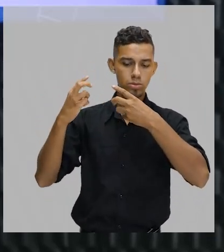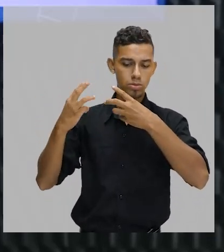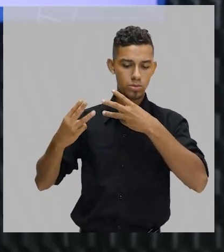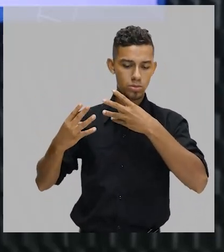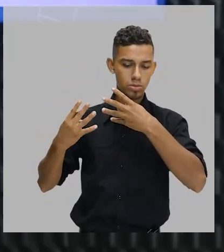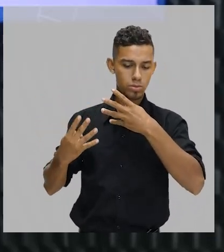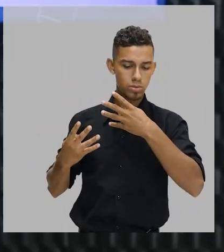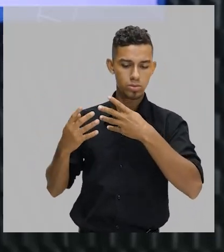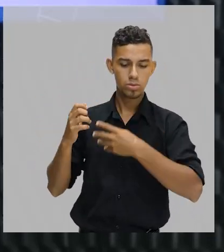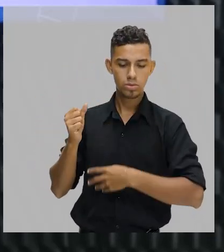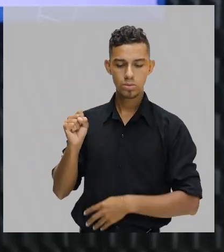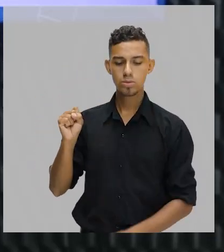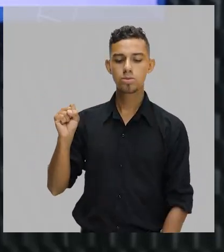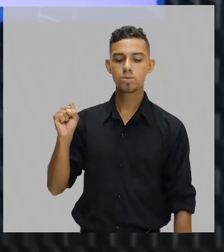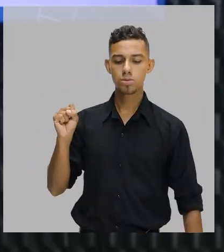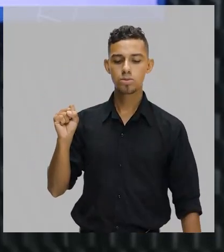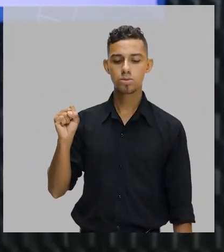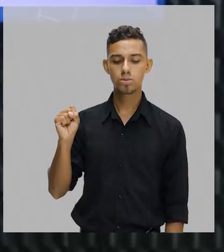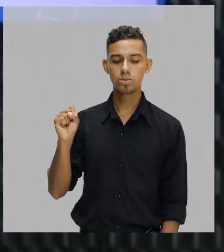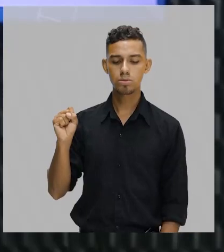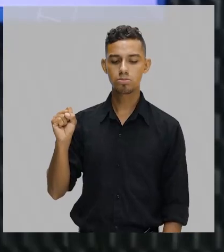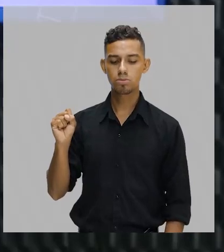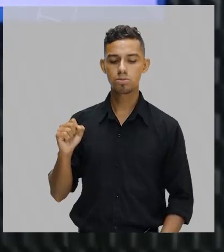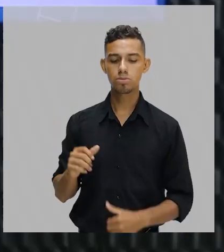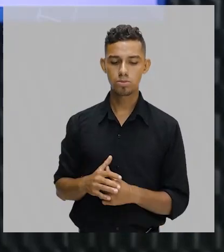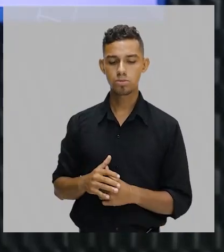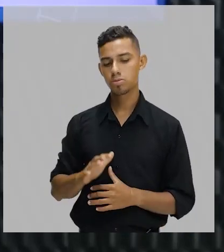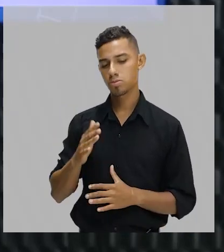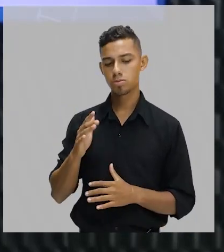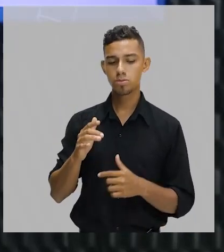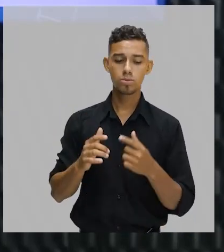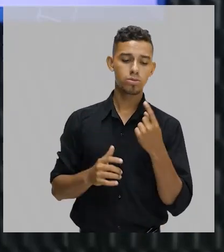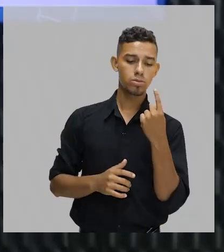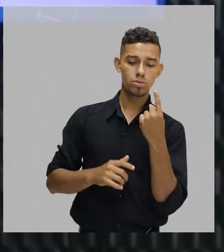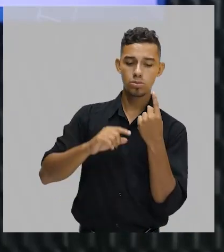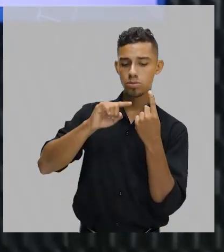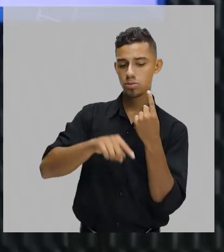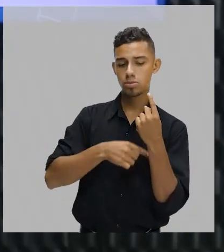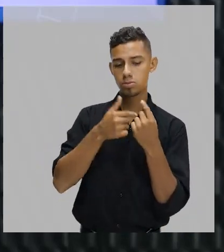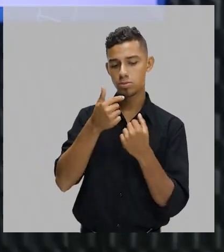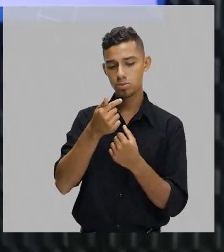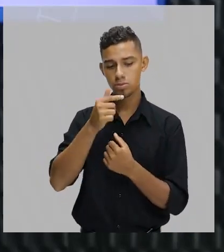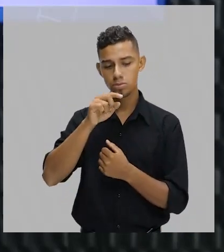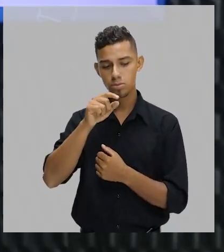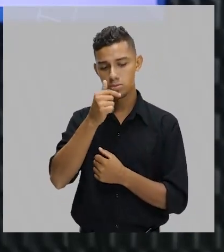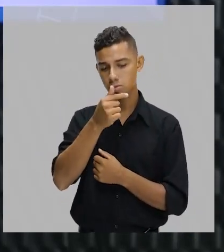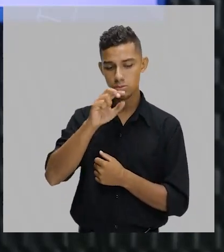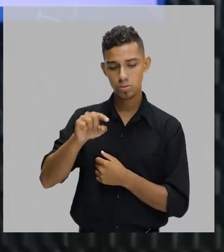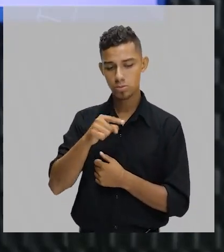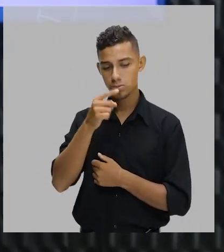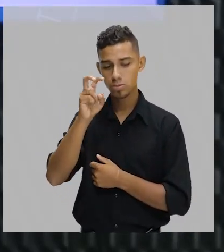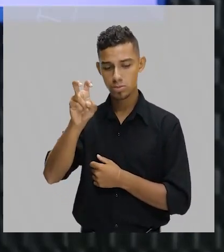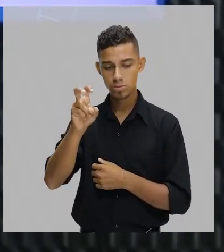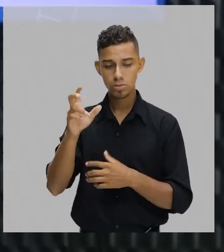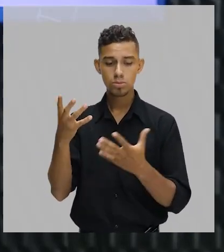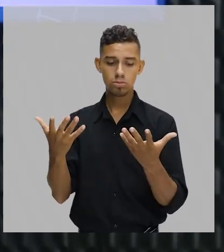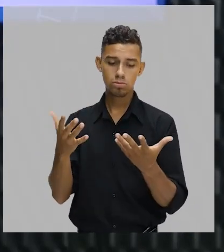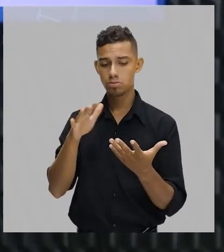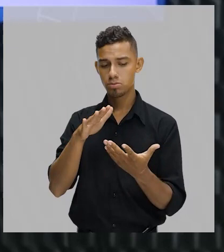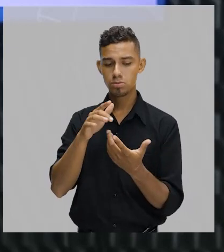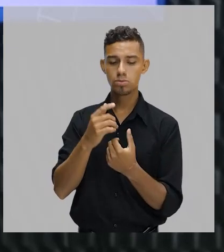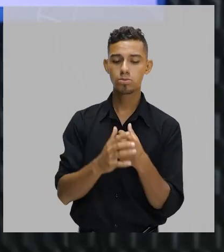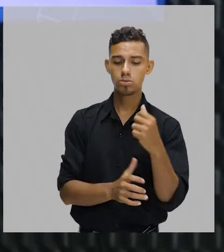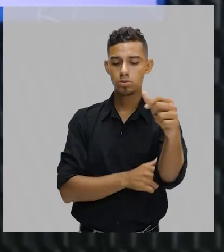quatro, cinco, seis, sete, oito. Na verdade, é um sétimo e meio, mas a gente diz um oitavo para facilitar a compreensão. Enquanto isso, uma